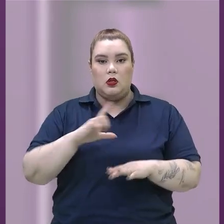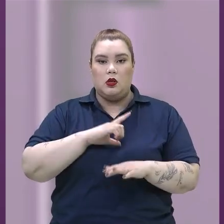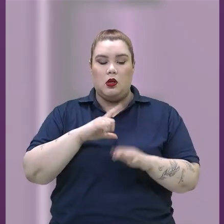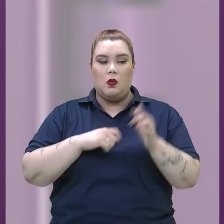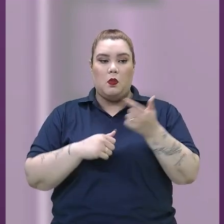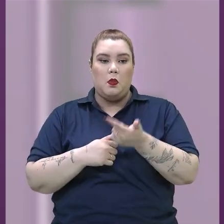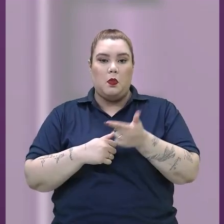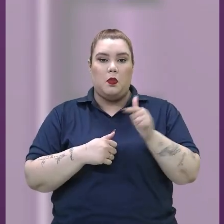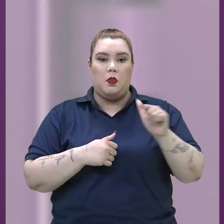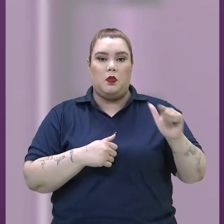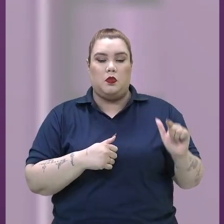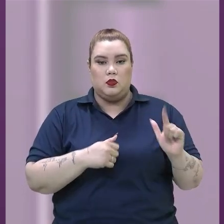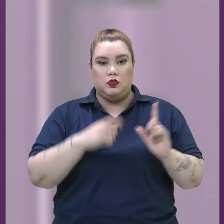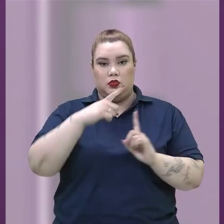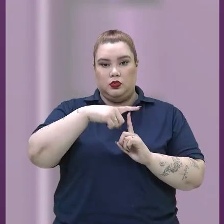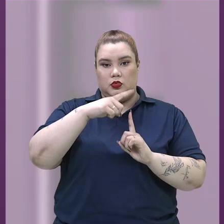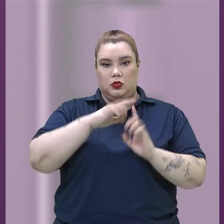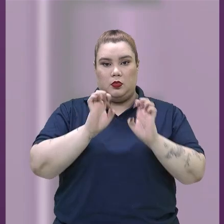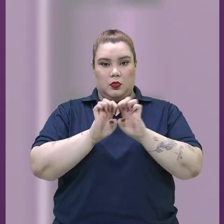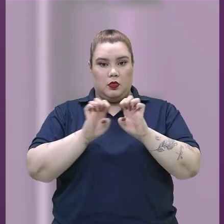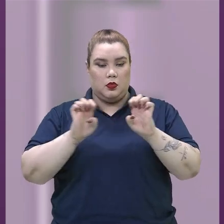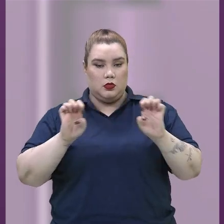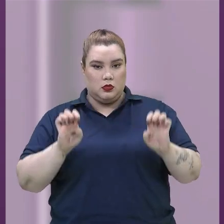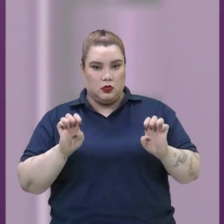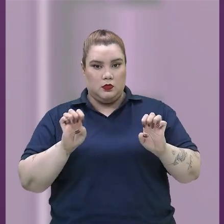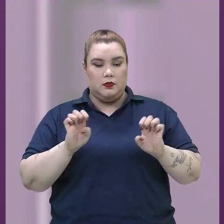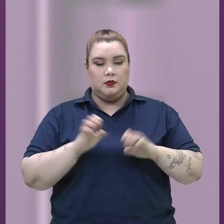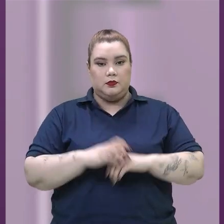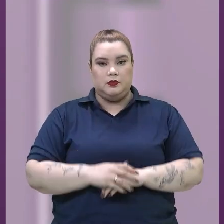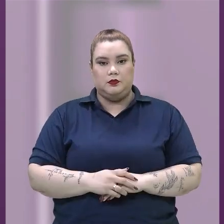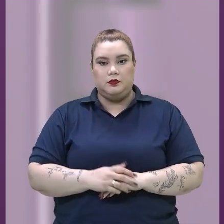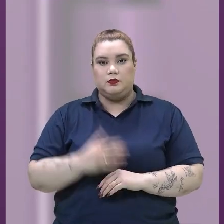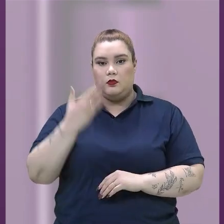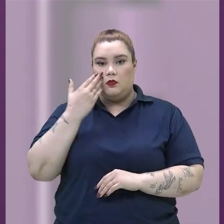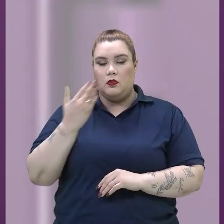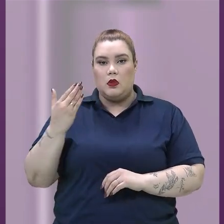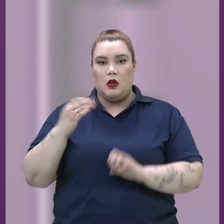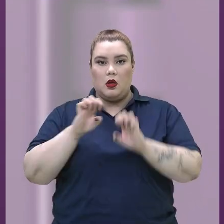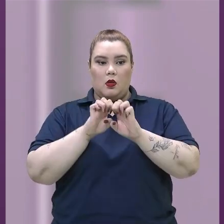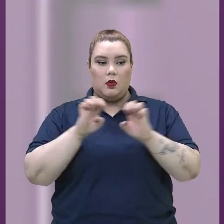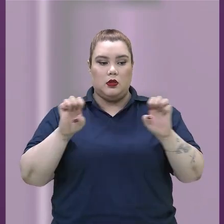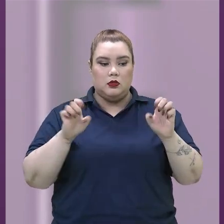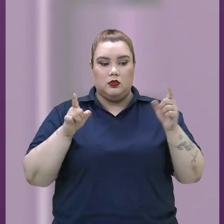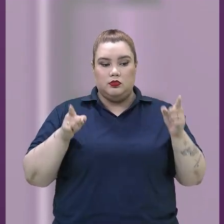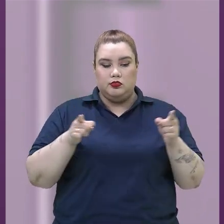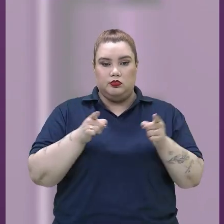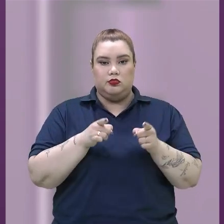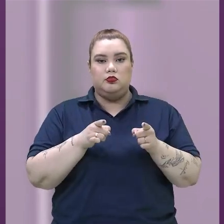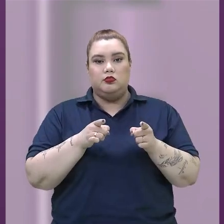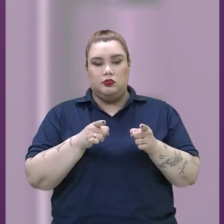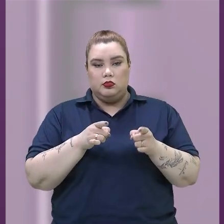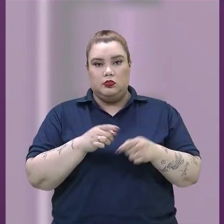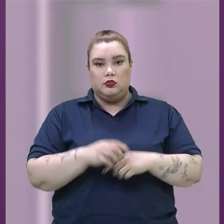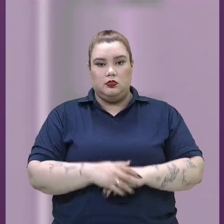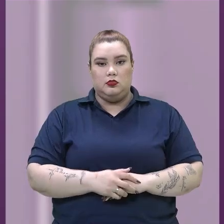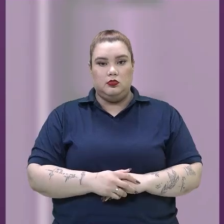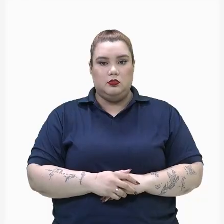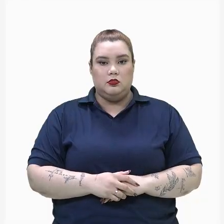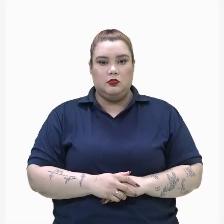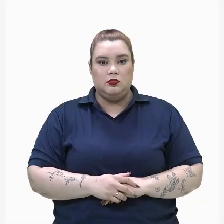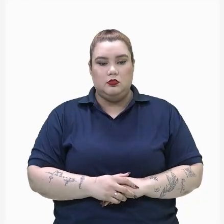outro formato da nossa equação da reta, né? Estou falando aí da equação reduzida. Vamos relembrar aí a equação reduzida